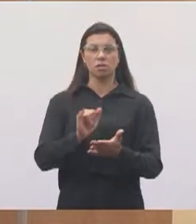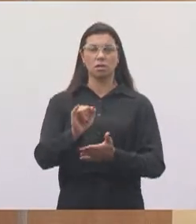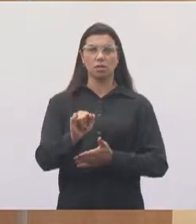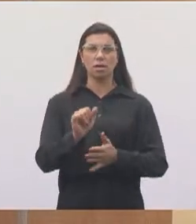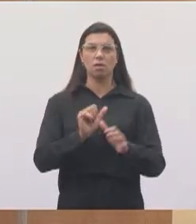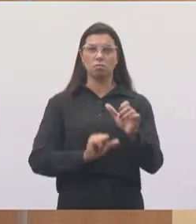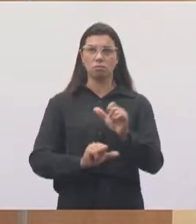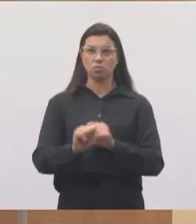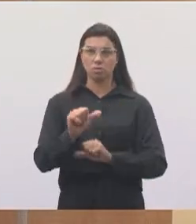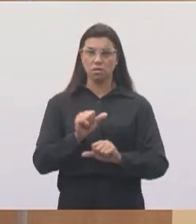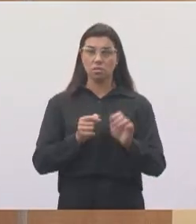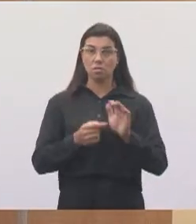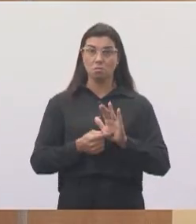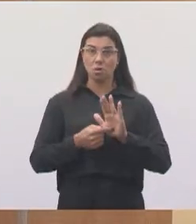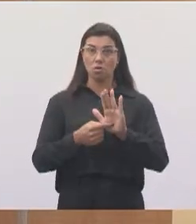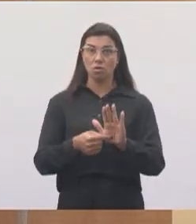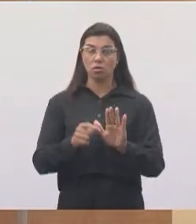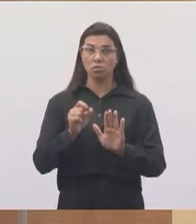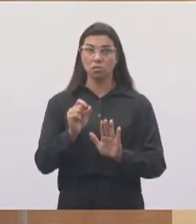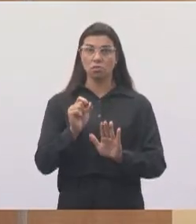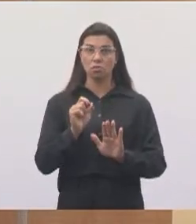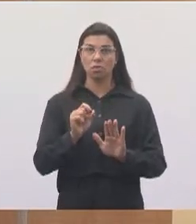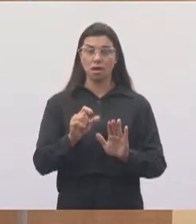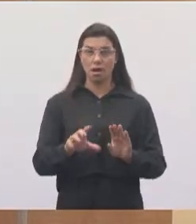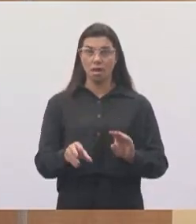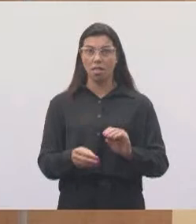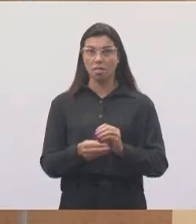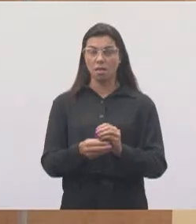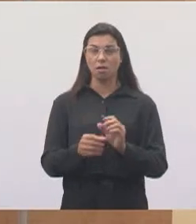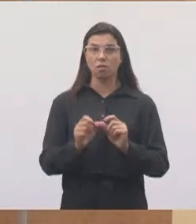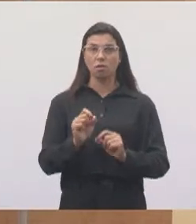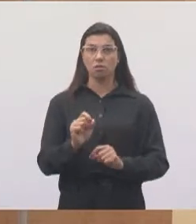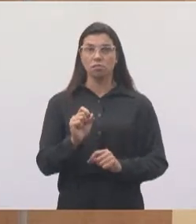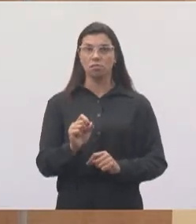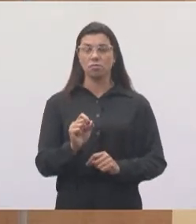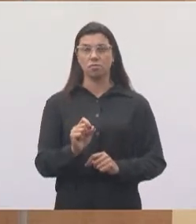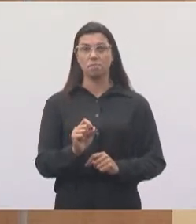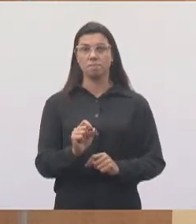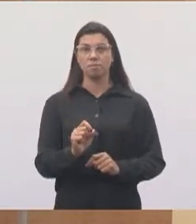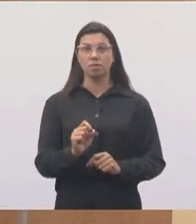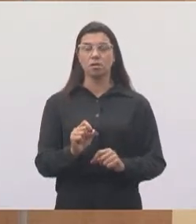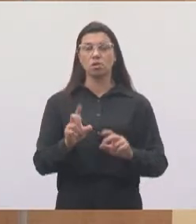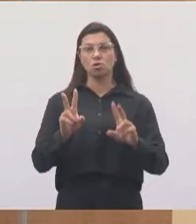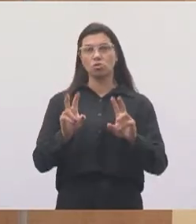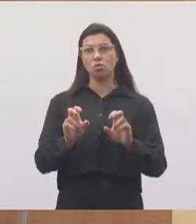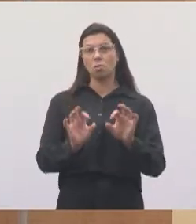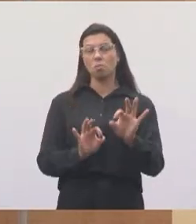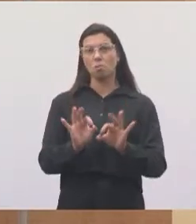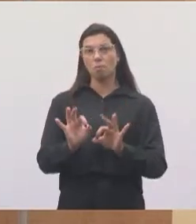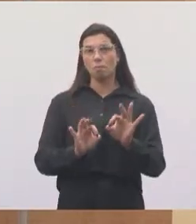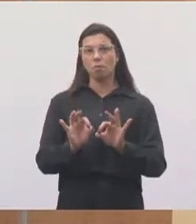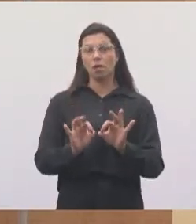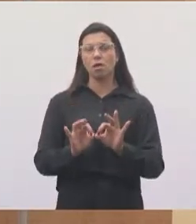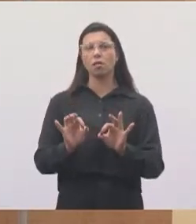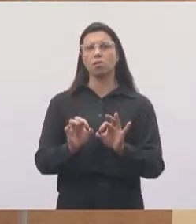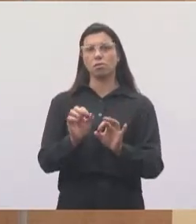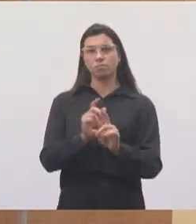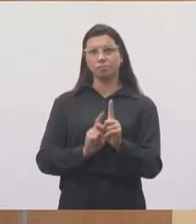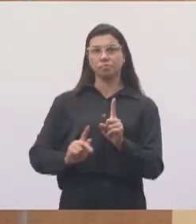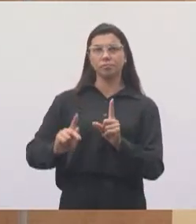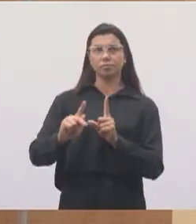proposta mostra-se adequado para equacionamento do plano previdenciário do